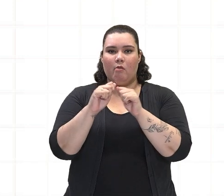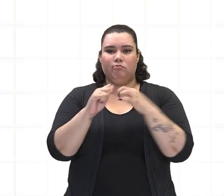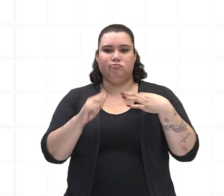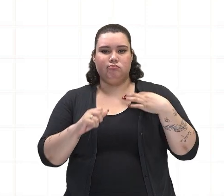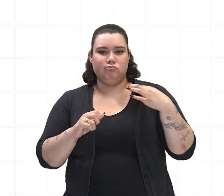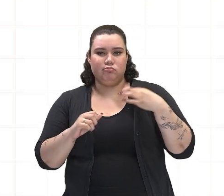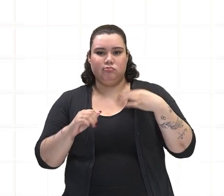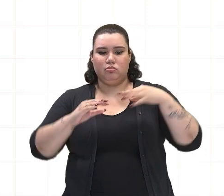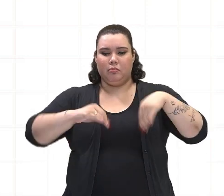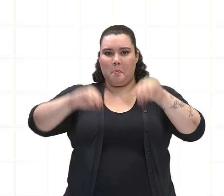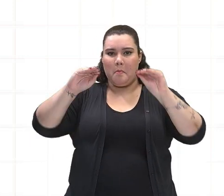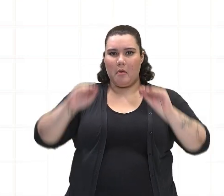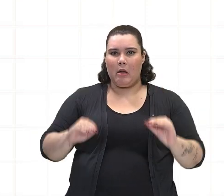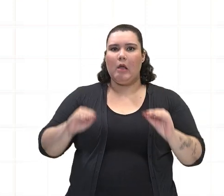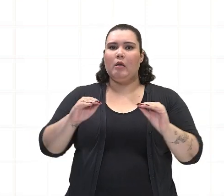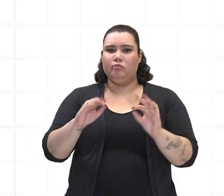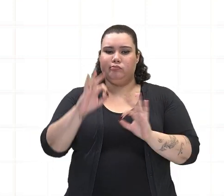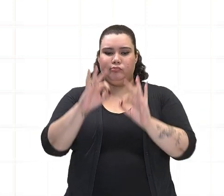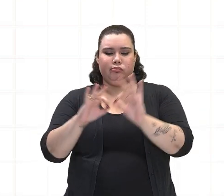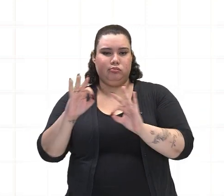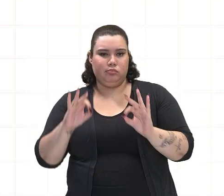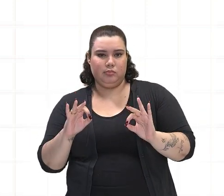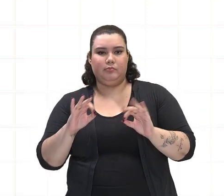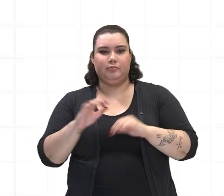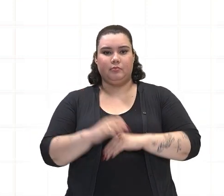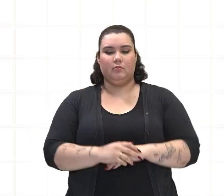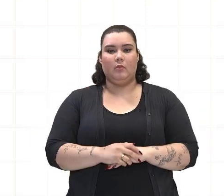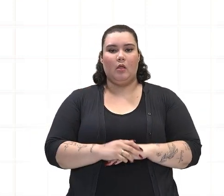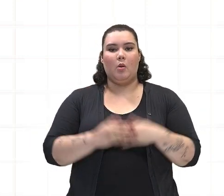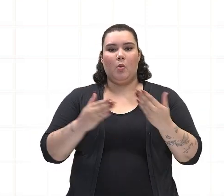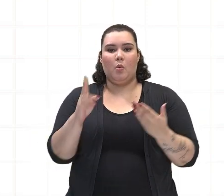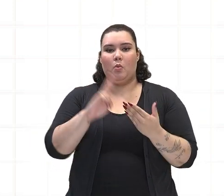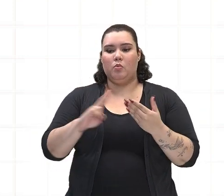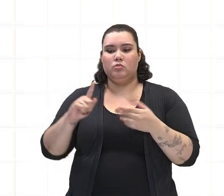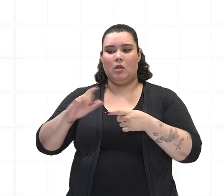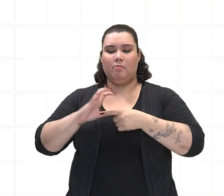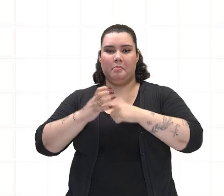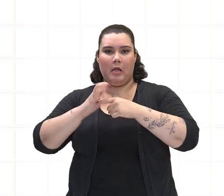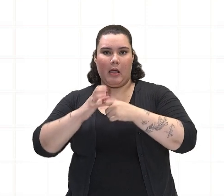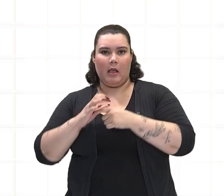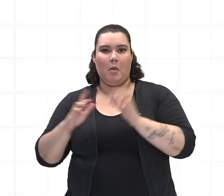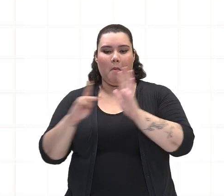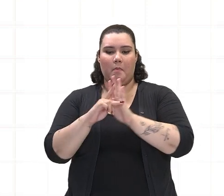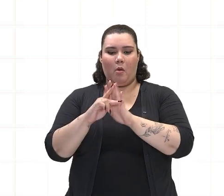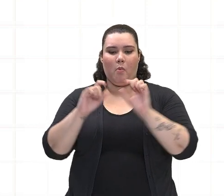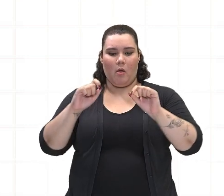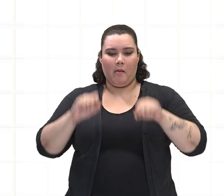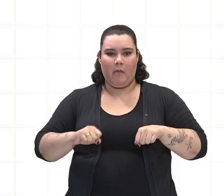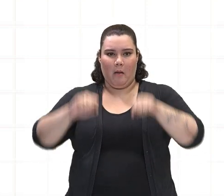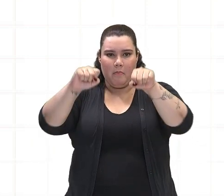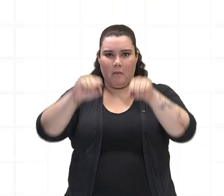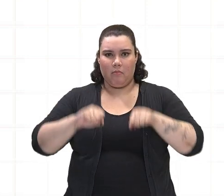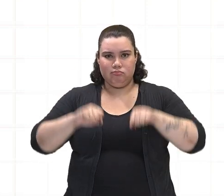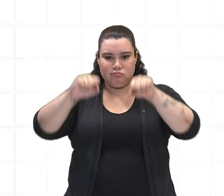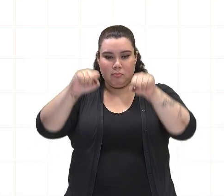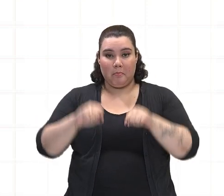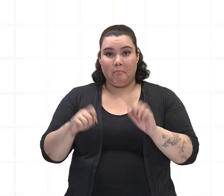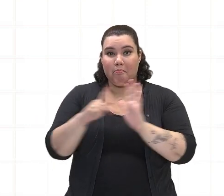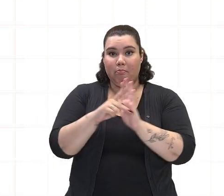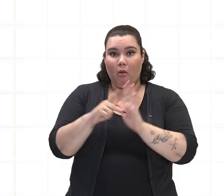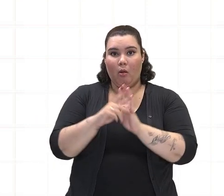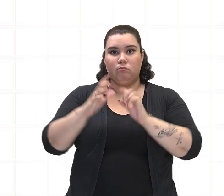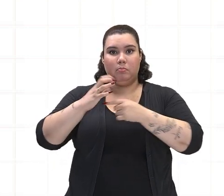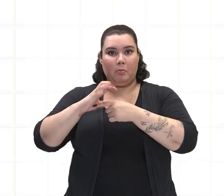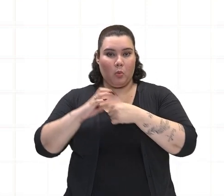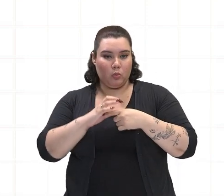bem? Impulsionada por máquinas como o tear mecânico, essa era introduziu novas relações de trabalho